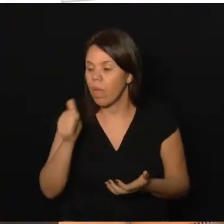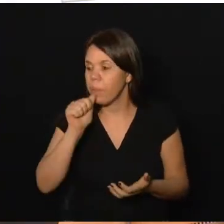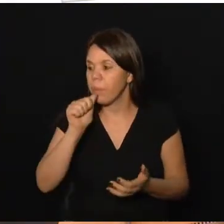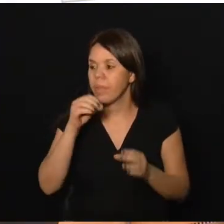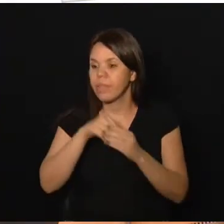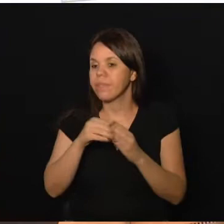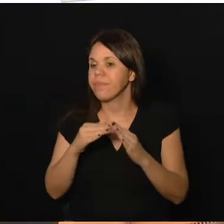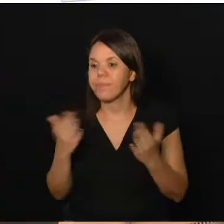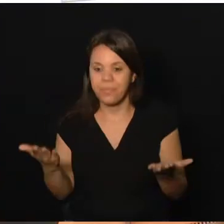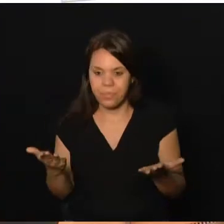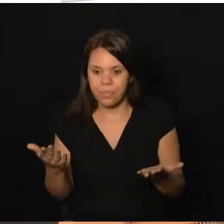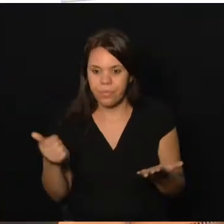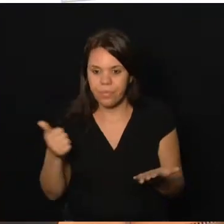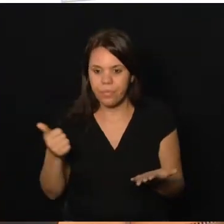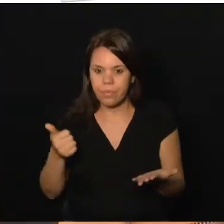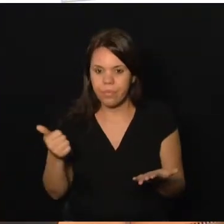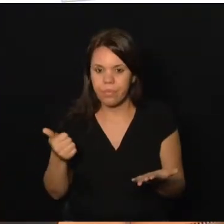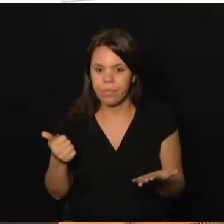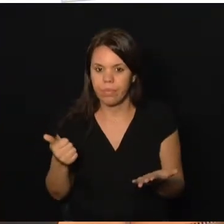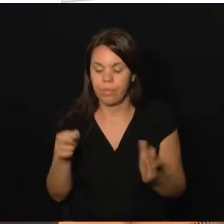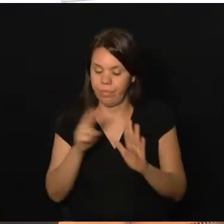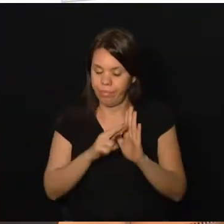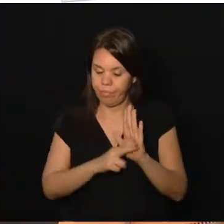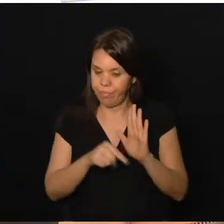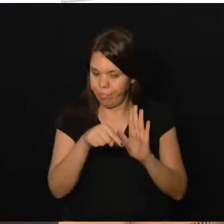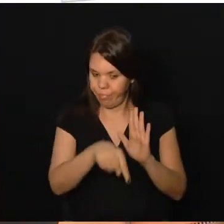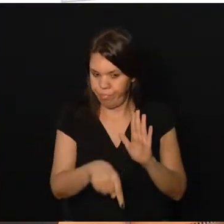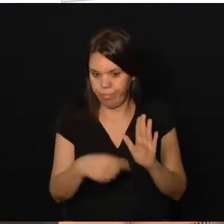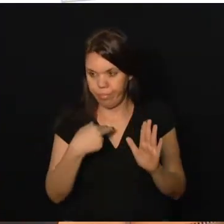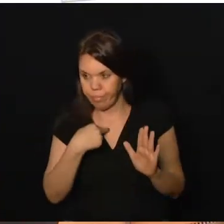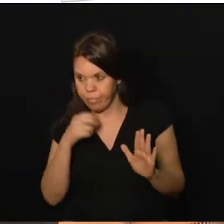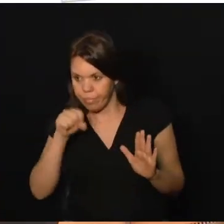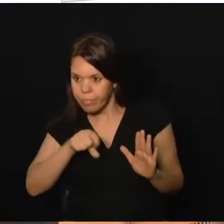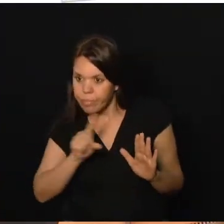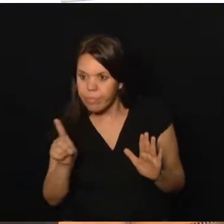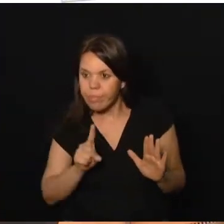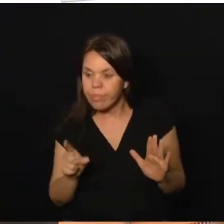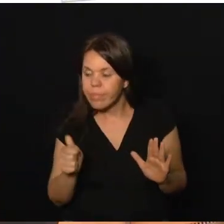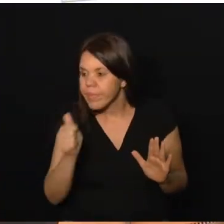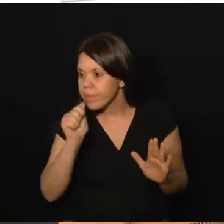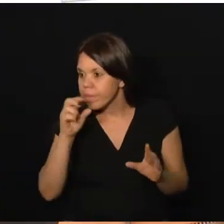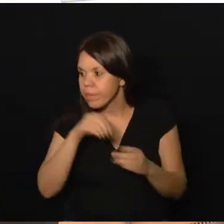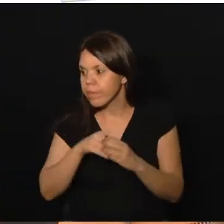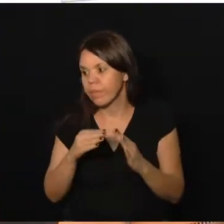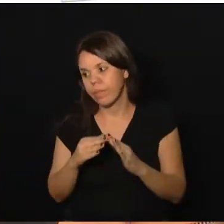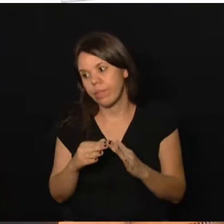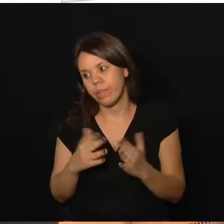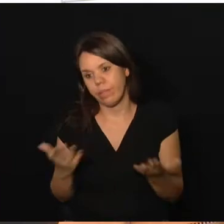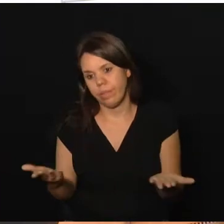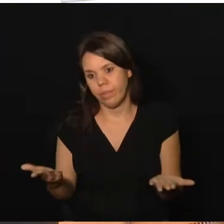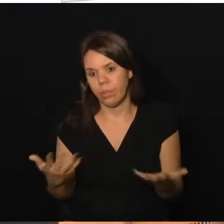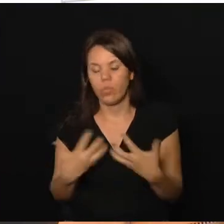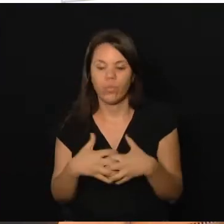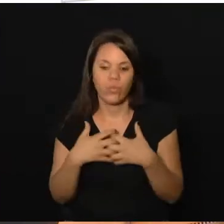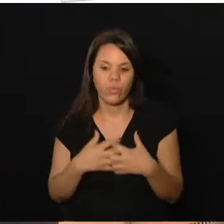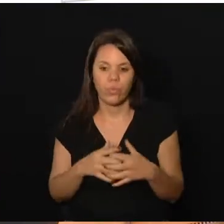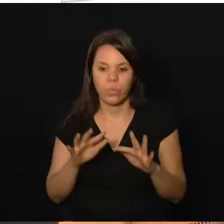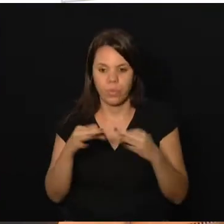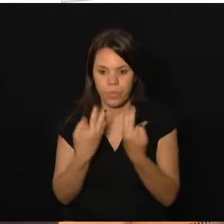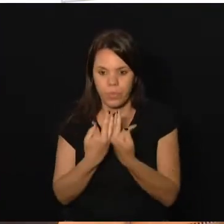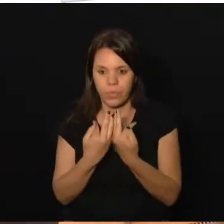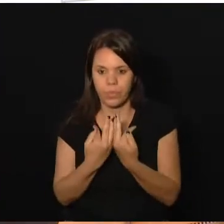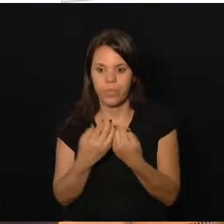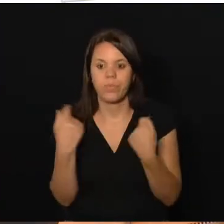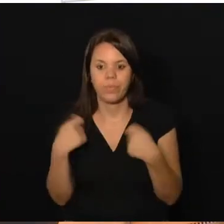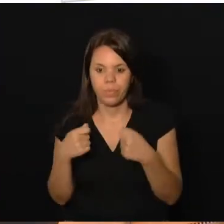casa? Primeira coisa é estabelecendo as regras, né? Como eu falei sobre a funcionalidade da família. Então, a família